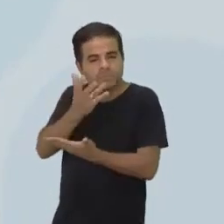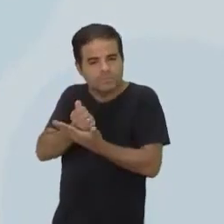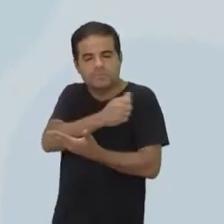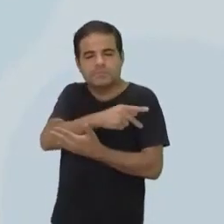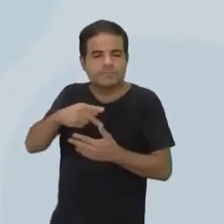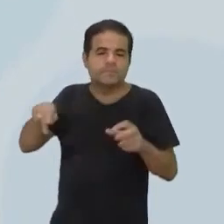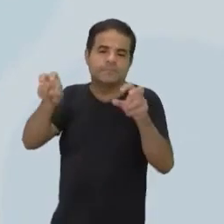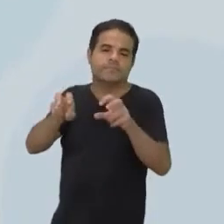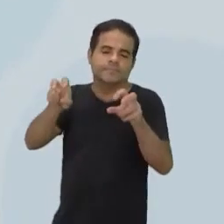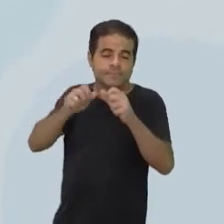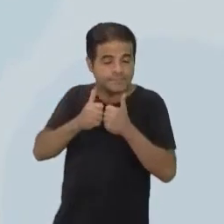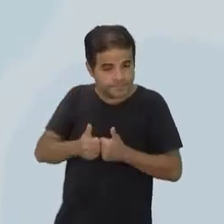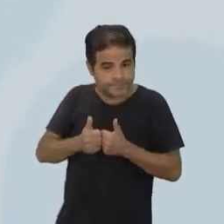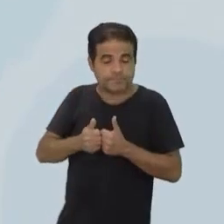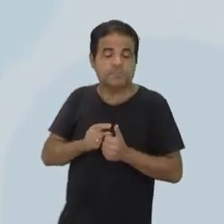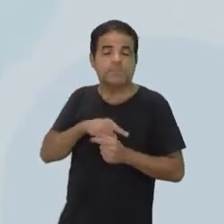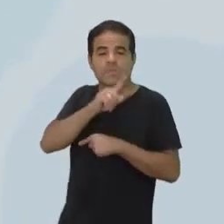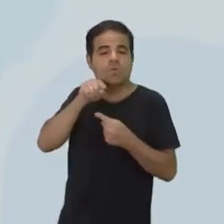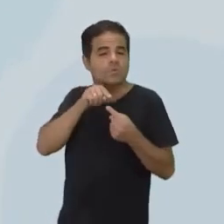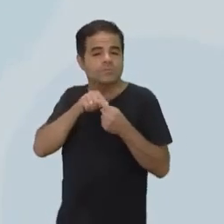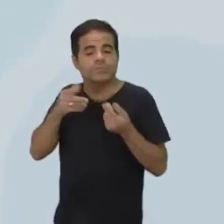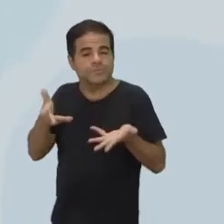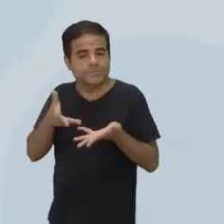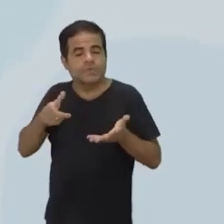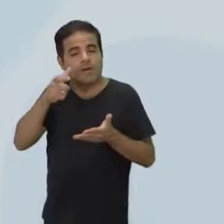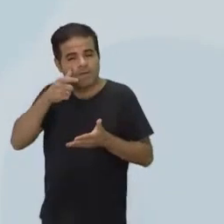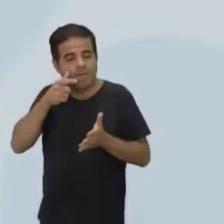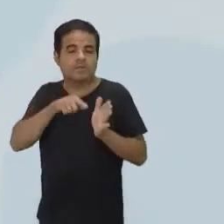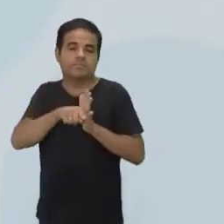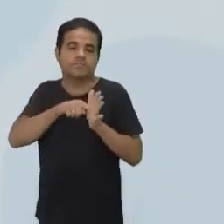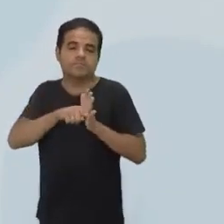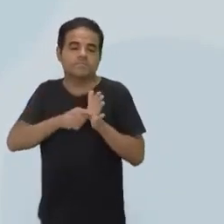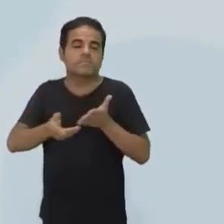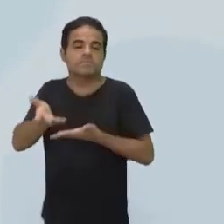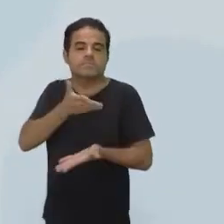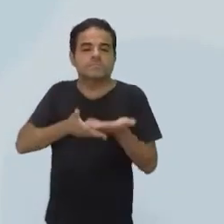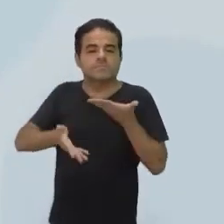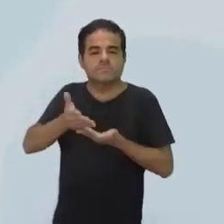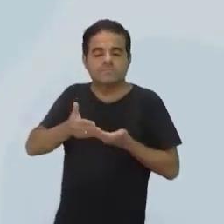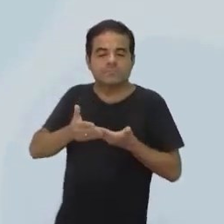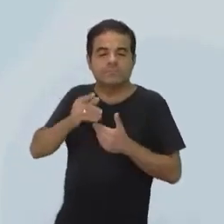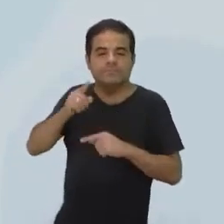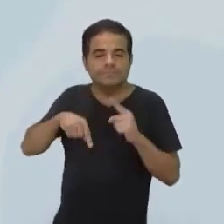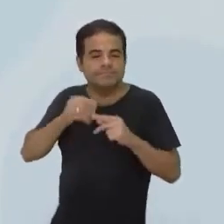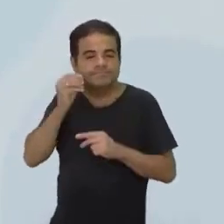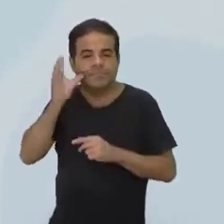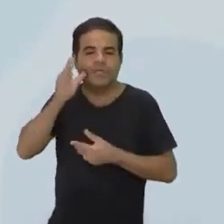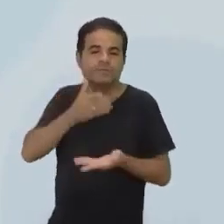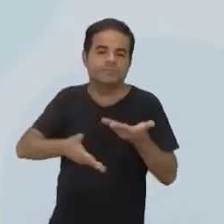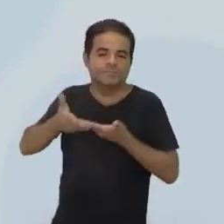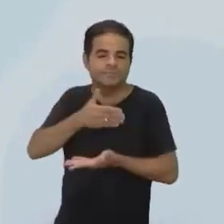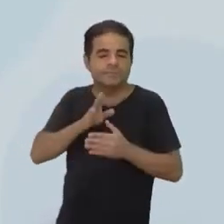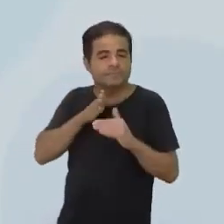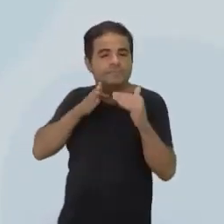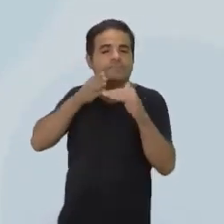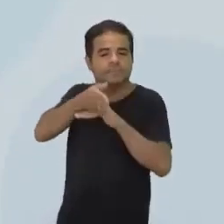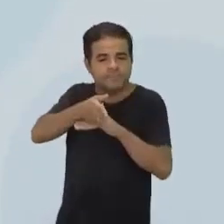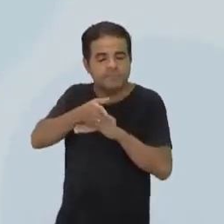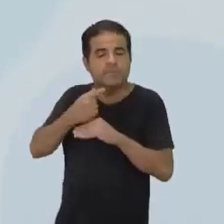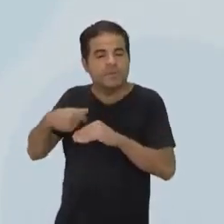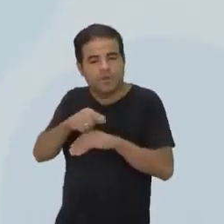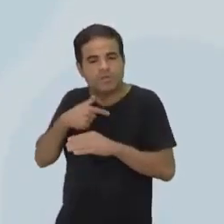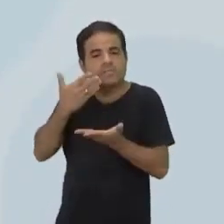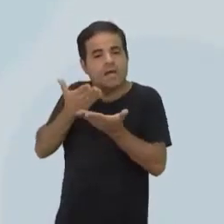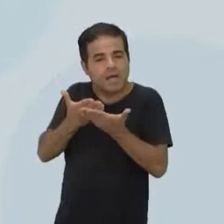aplicativos digitais. E o nosso objetivo de hoje é analisar e relacionar os objetivos de conhecimento introduzidos na